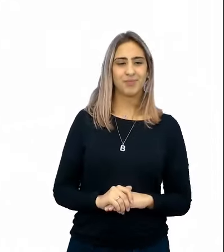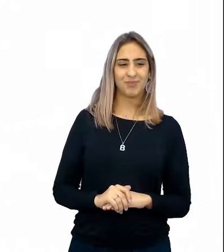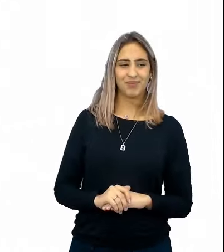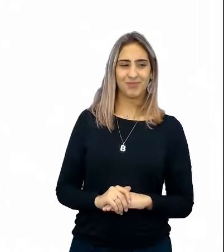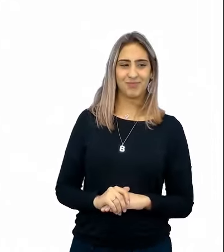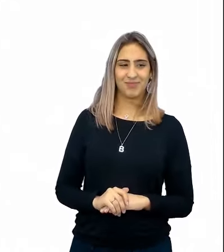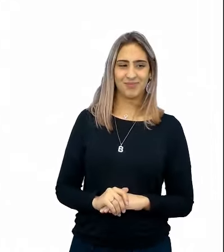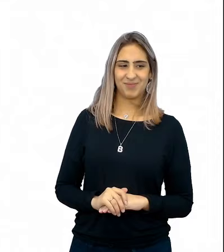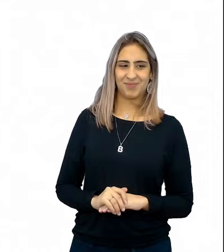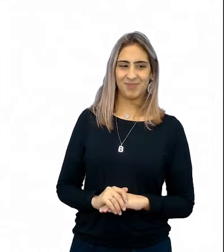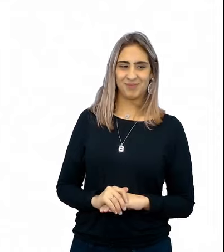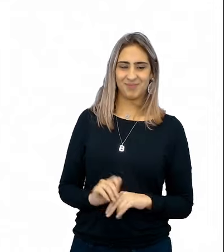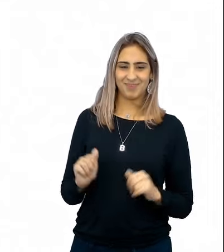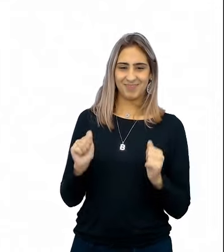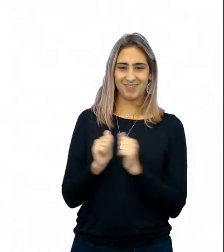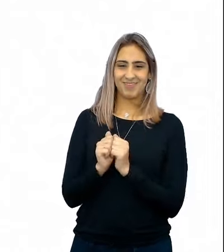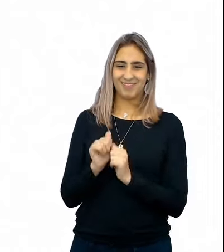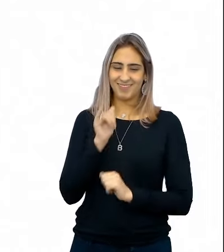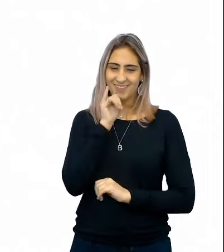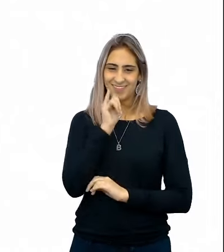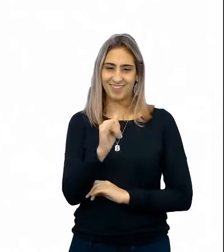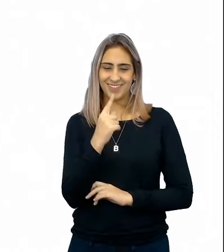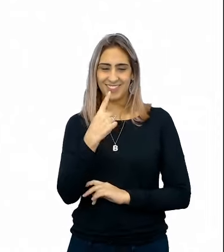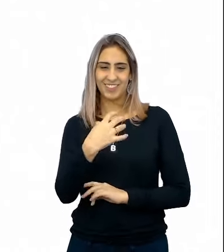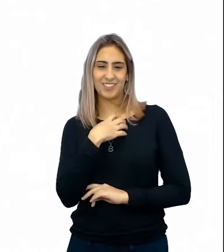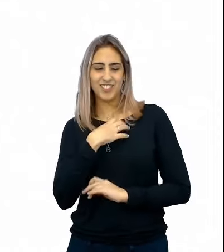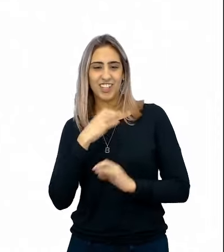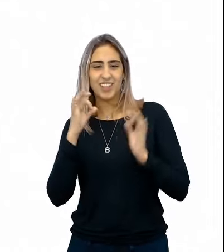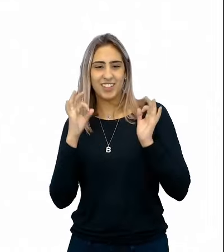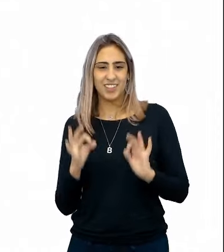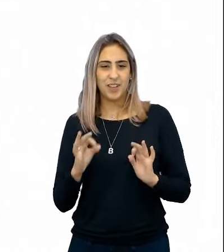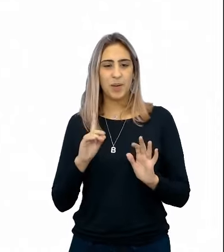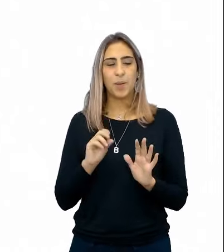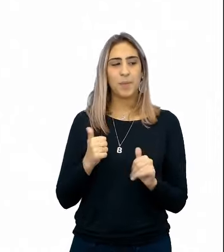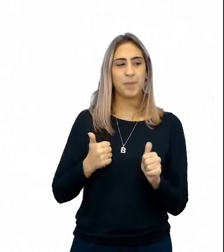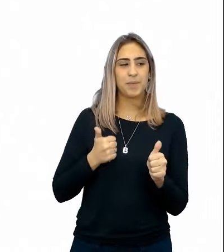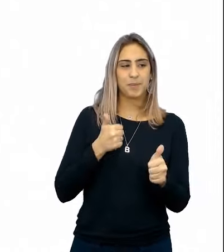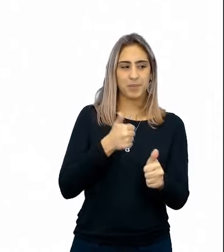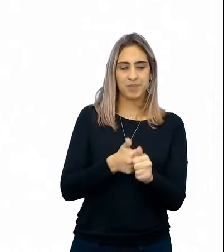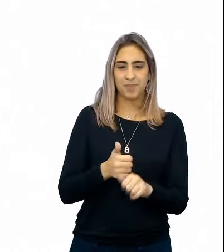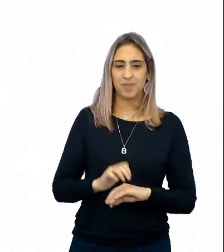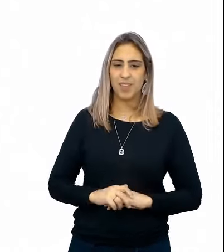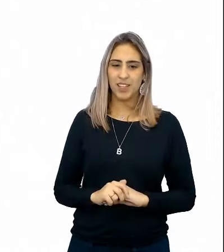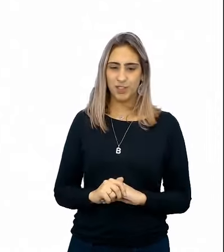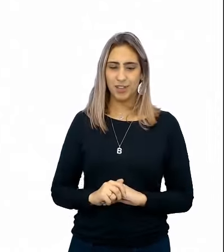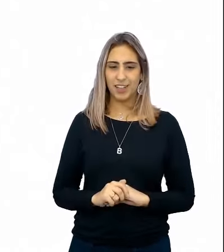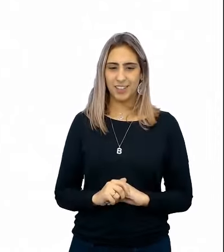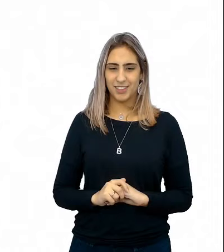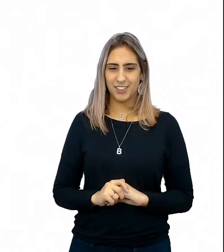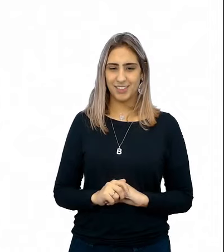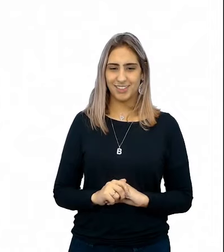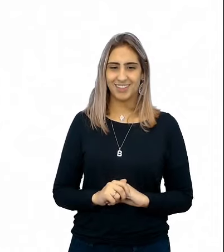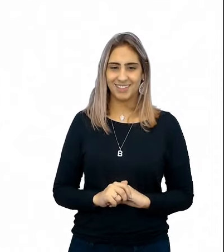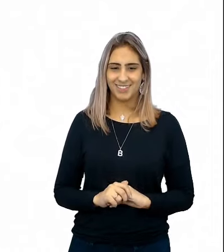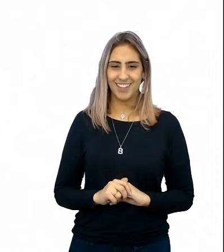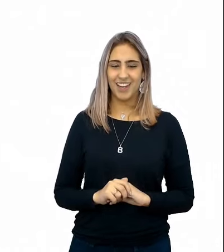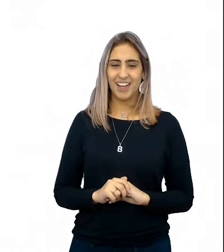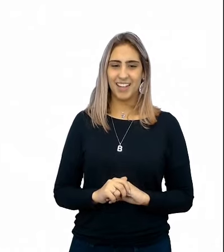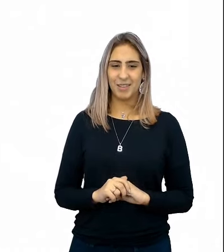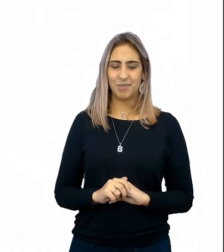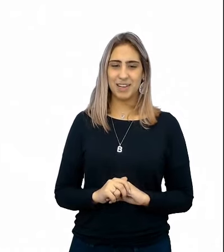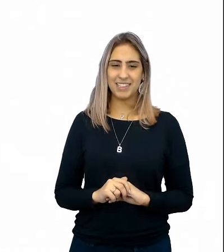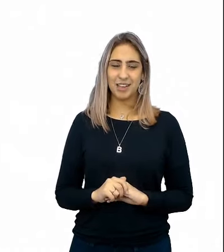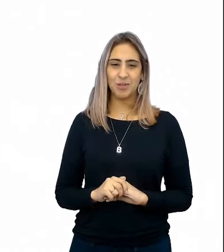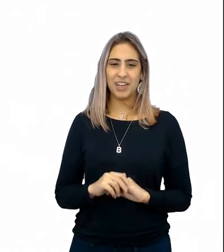têm a ver com contar de maneira exata ou aproximada, utilizando diferentes estratégias, como pareamento e